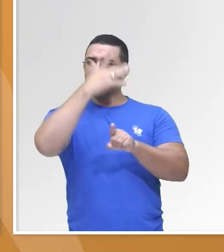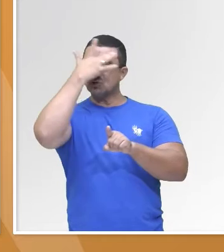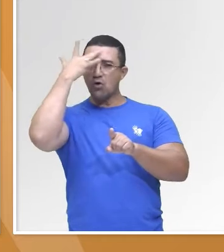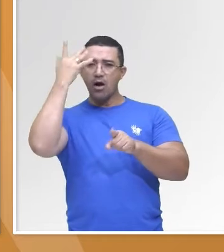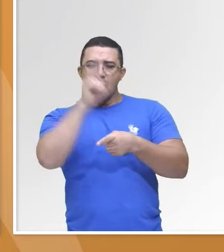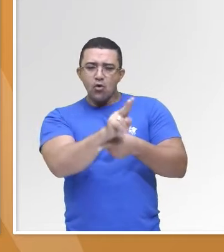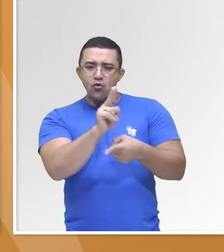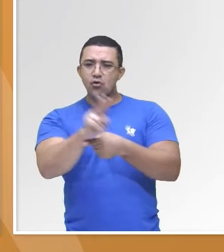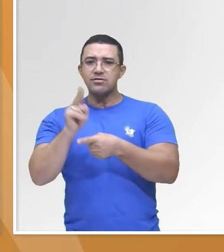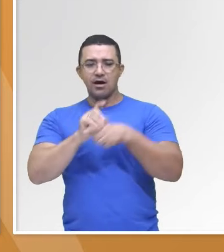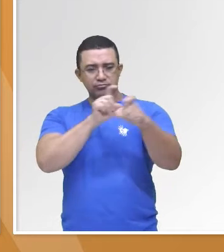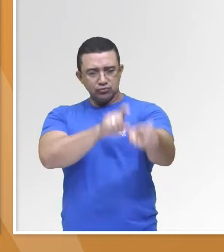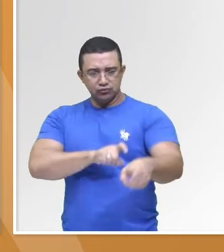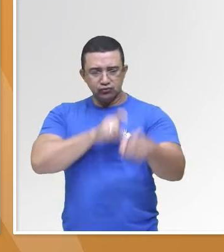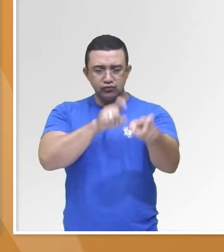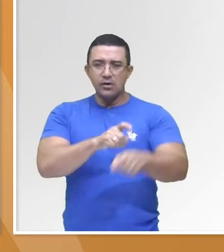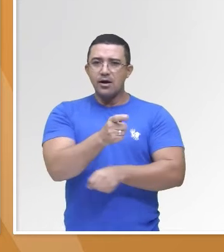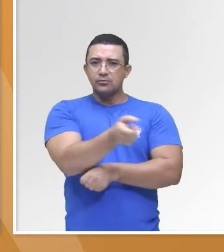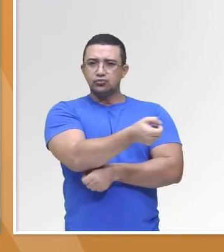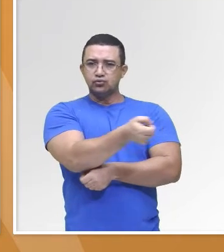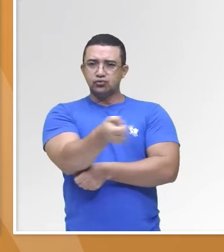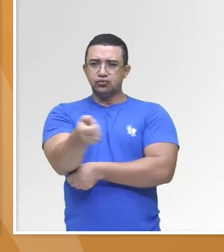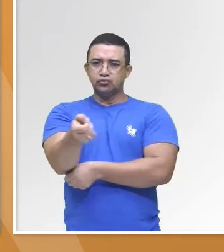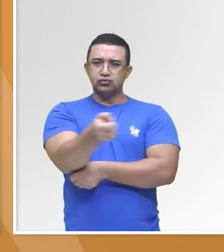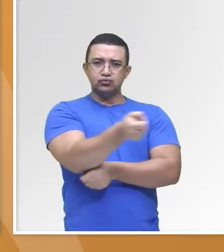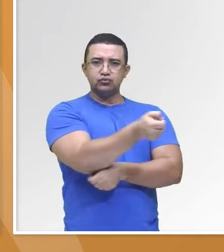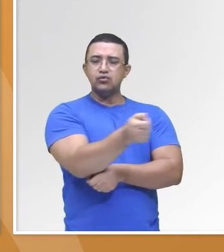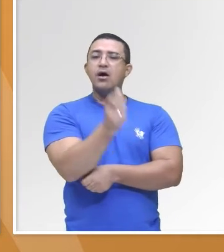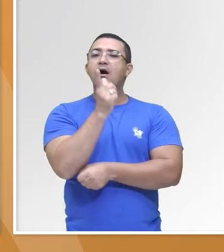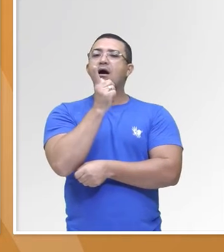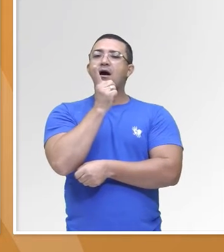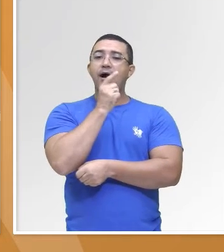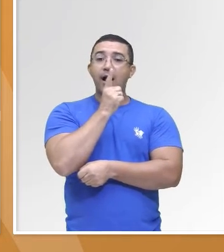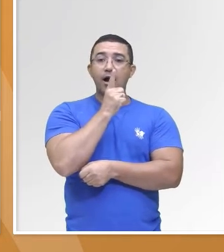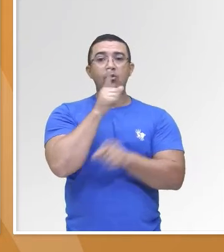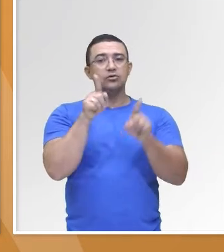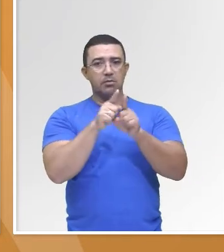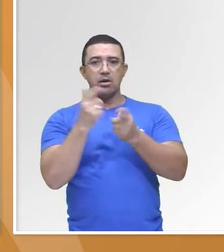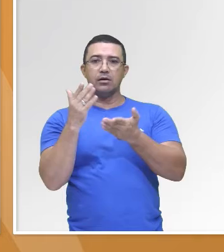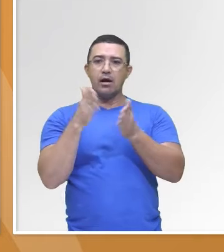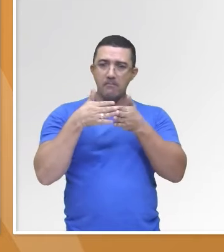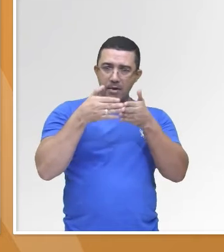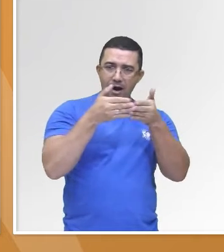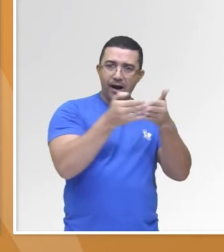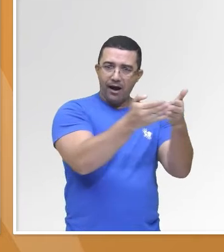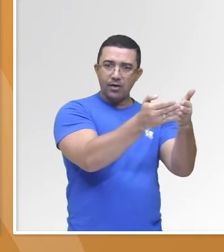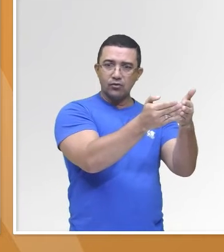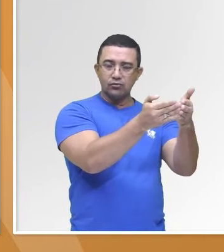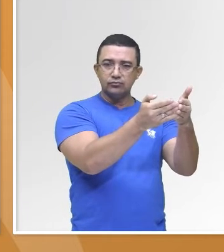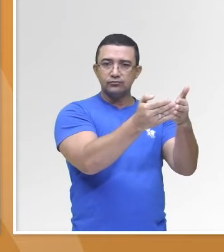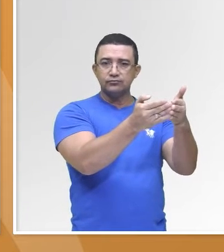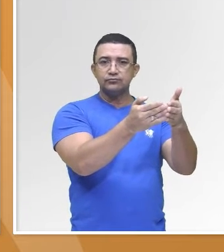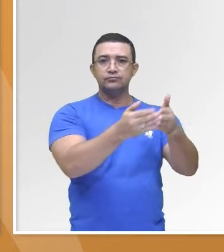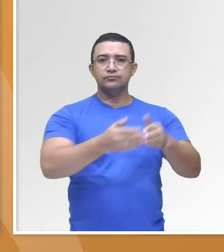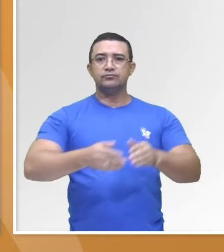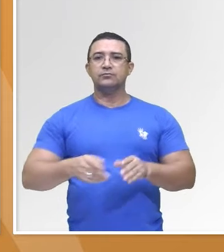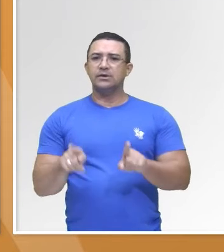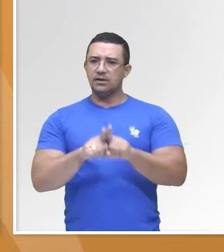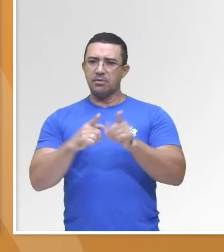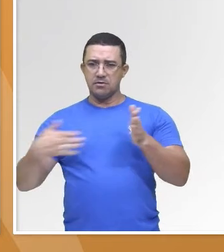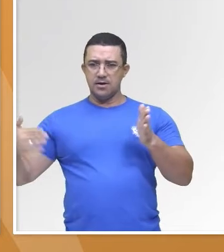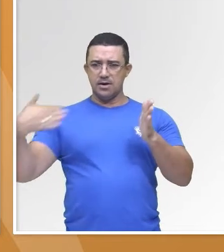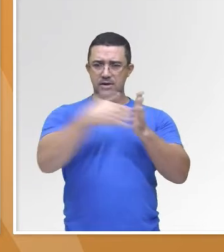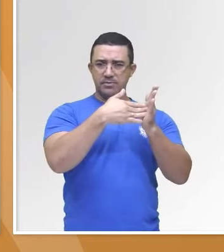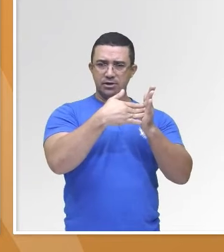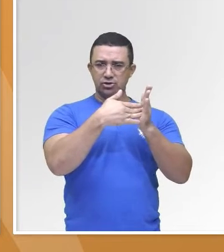agrícola, né, das práticas da agricultura, para navegação em algumas áreas e também para delimitar fronteiras